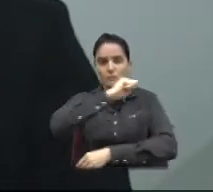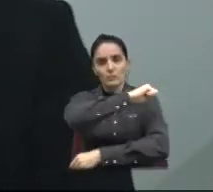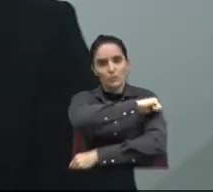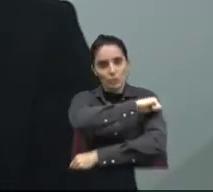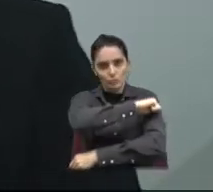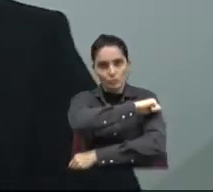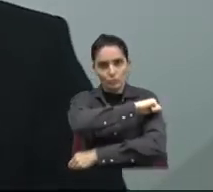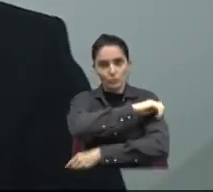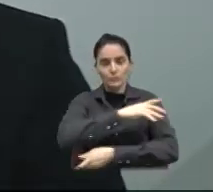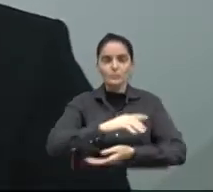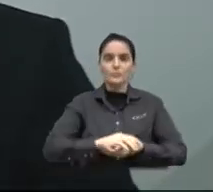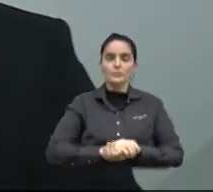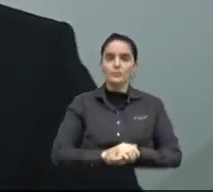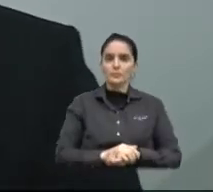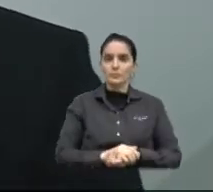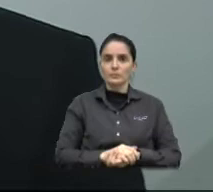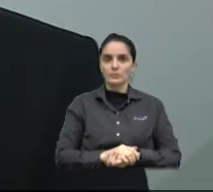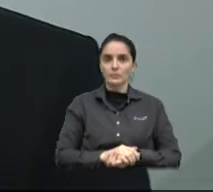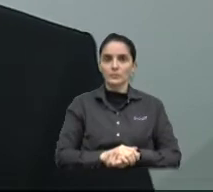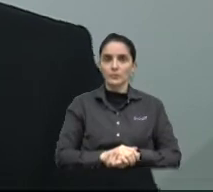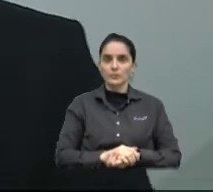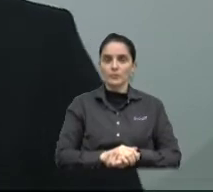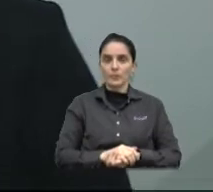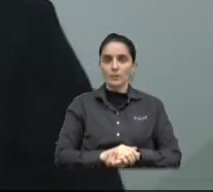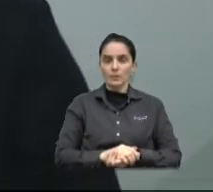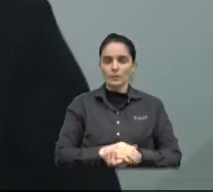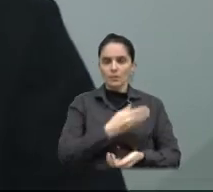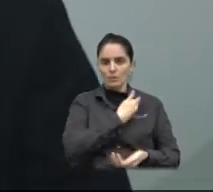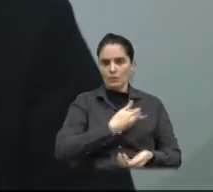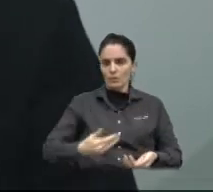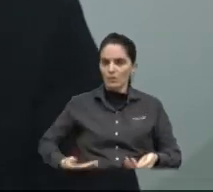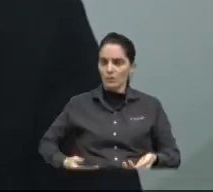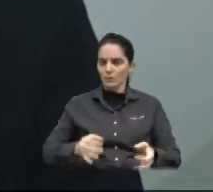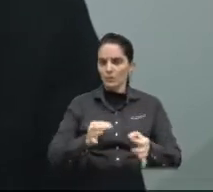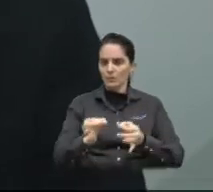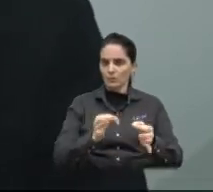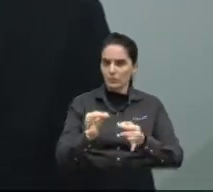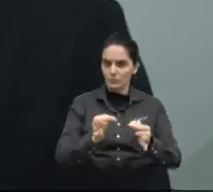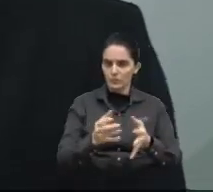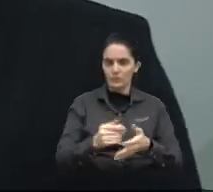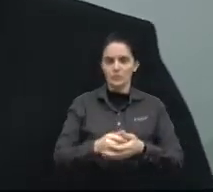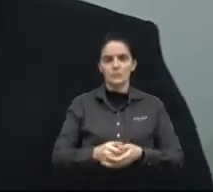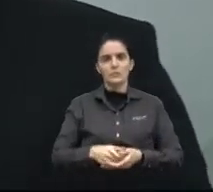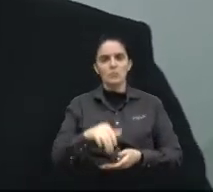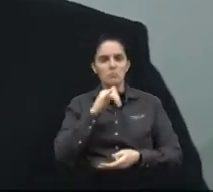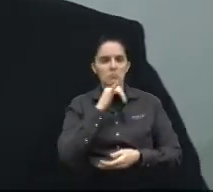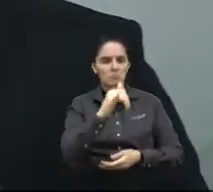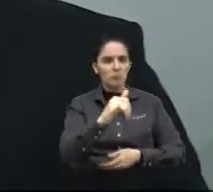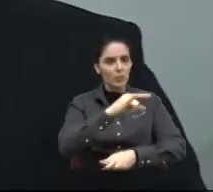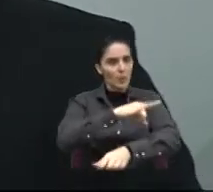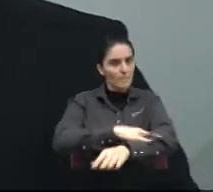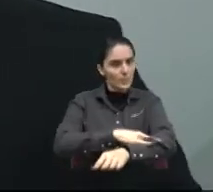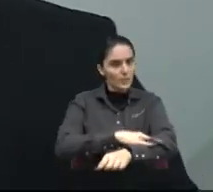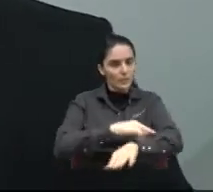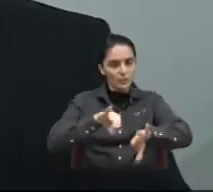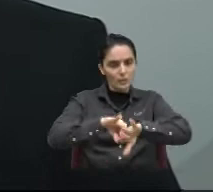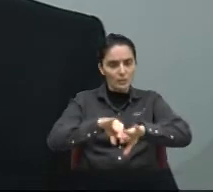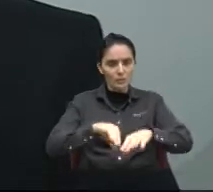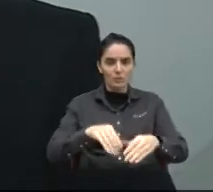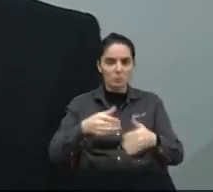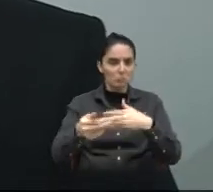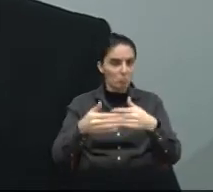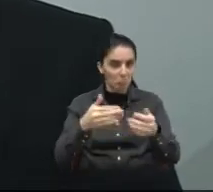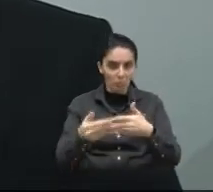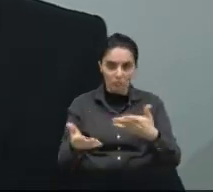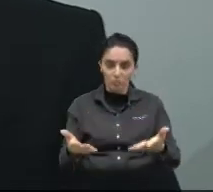então a gente está fazendo a gente não governo do estado está fazendo algo como foi falado aqui